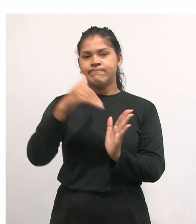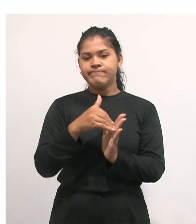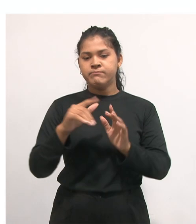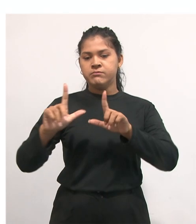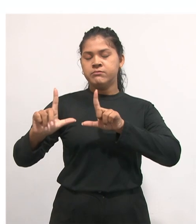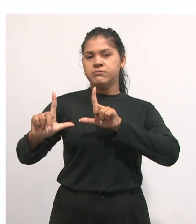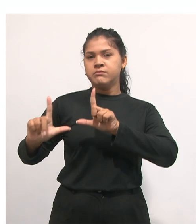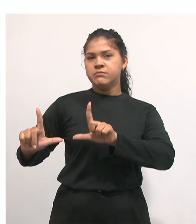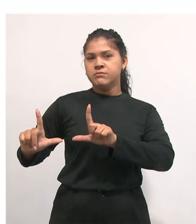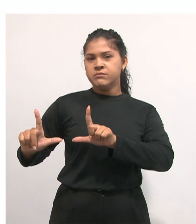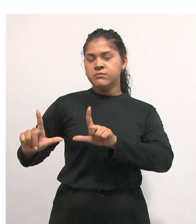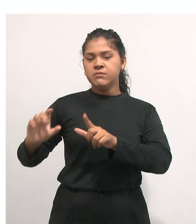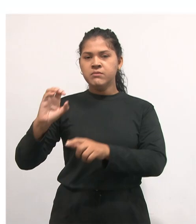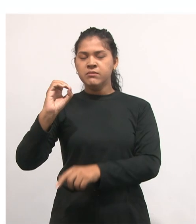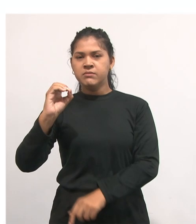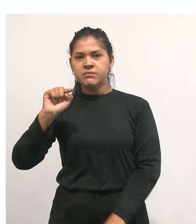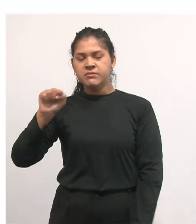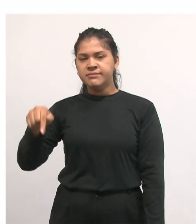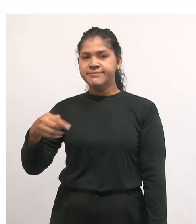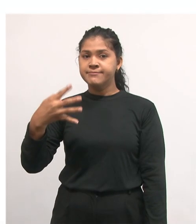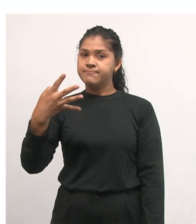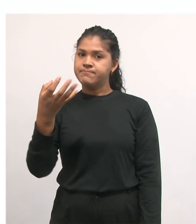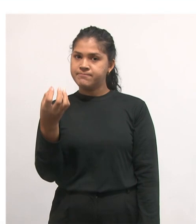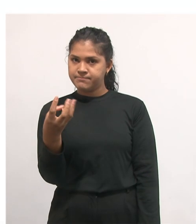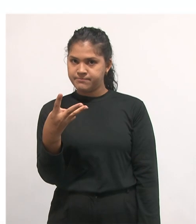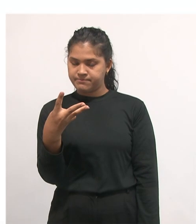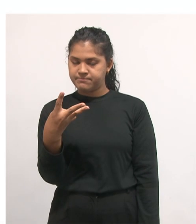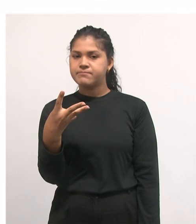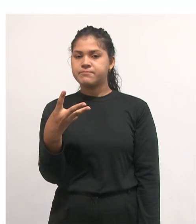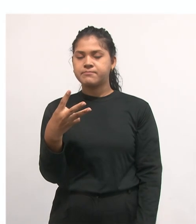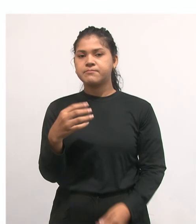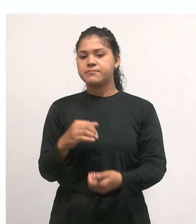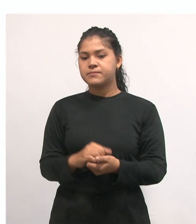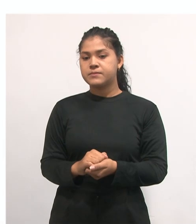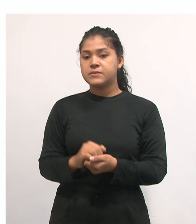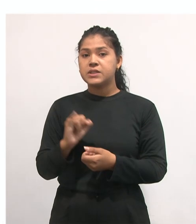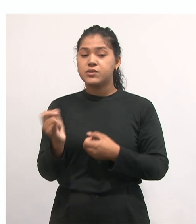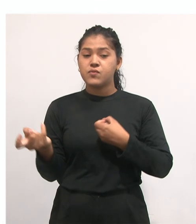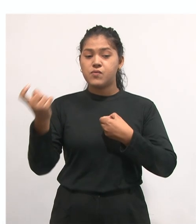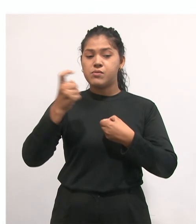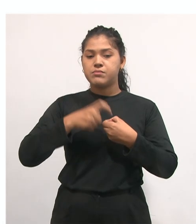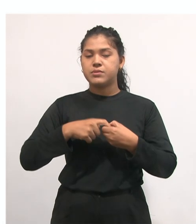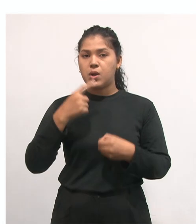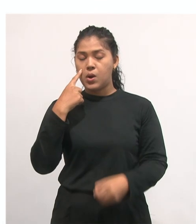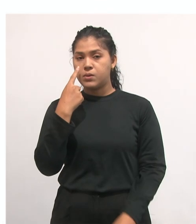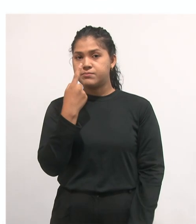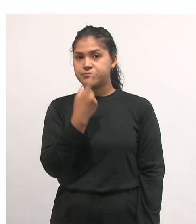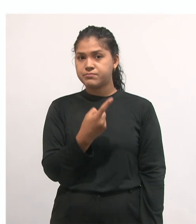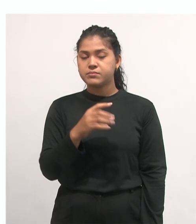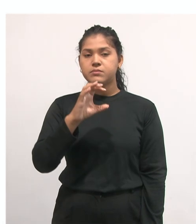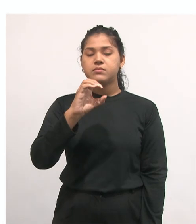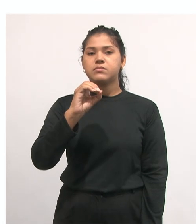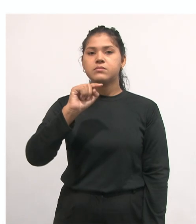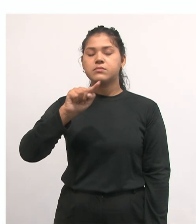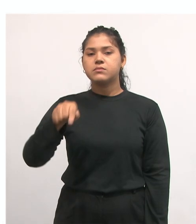aqui, ó, correlação 0,43, né? Com a 0,43. Se a gente voltar aqui na figura anterior, ó, 0,43 é uma